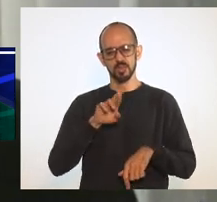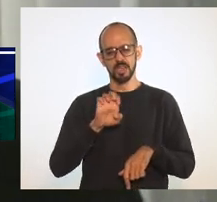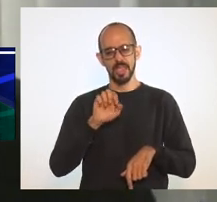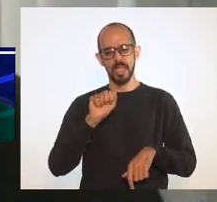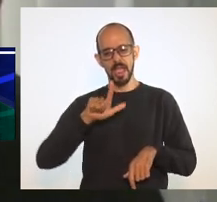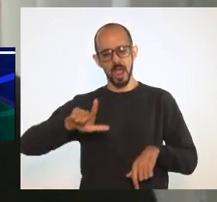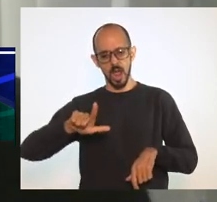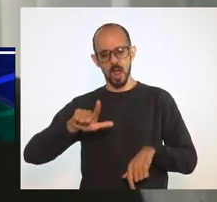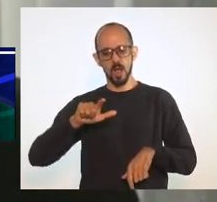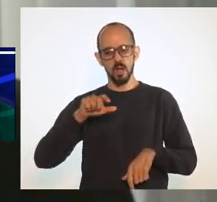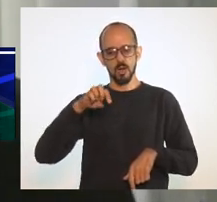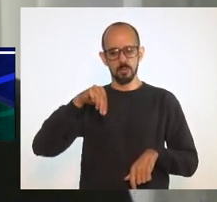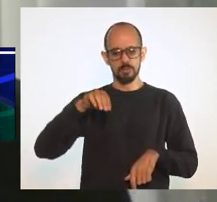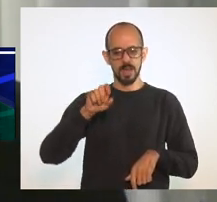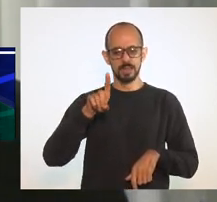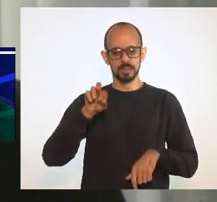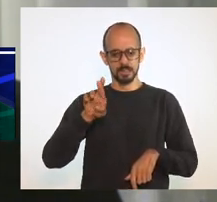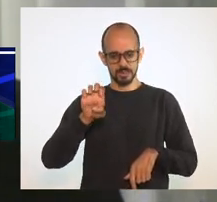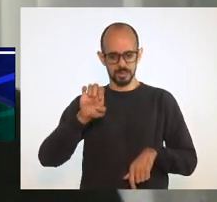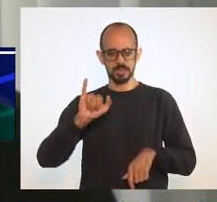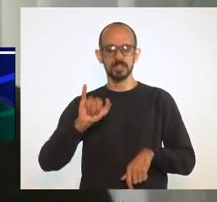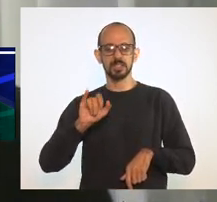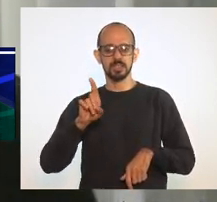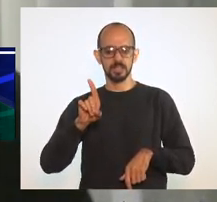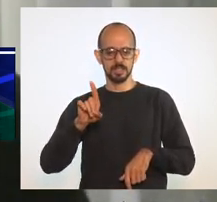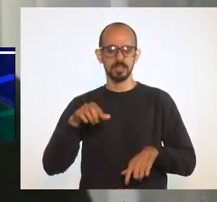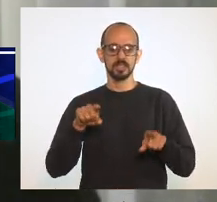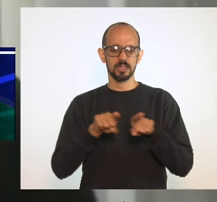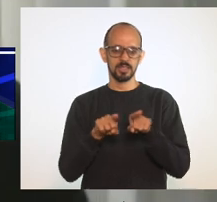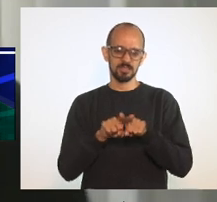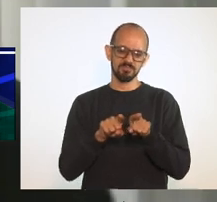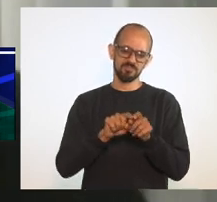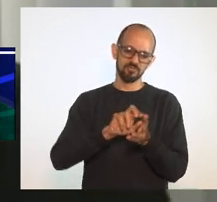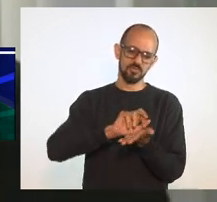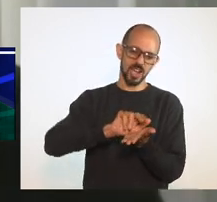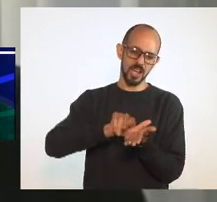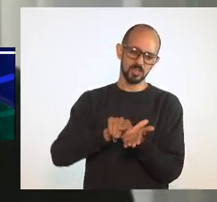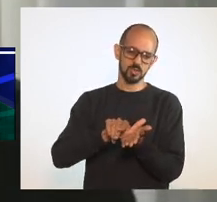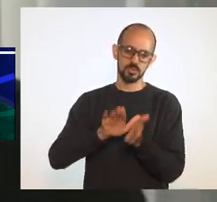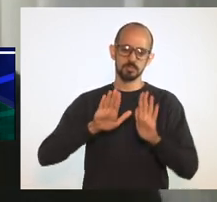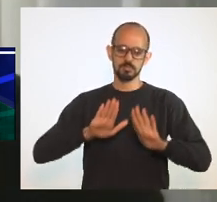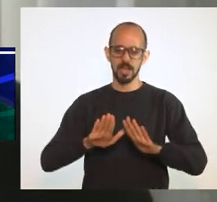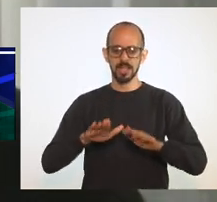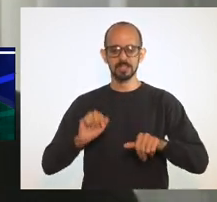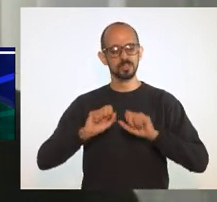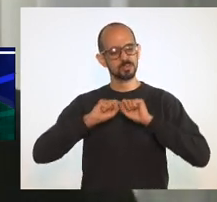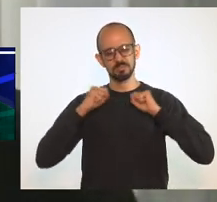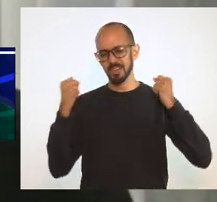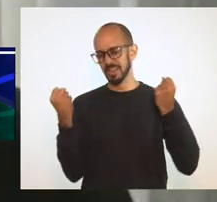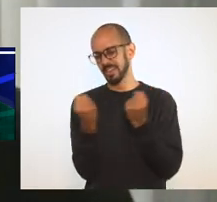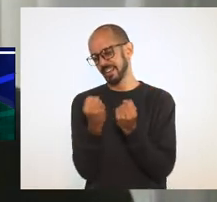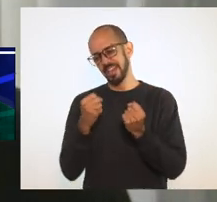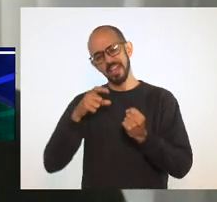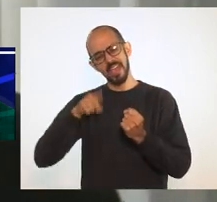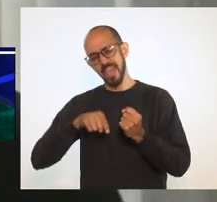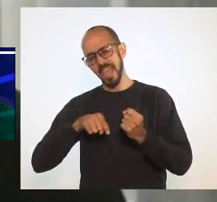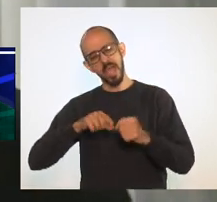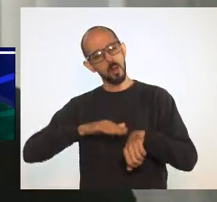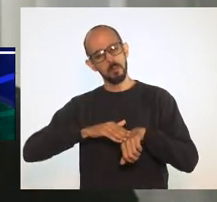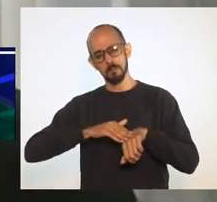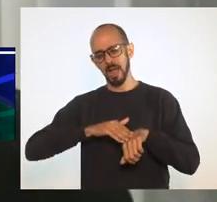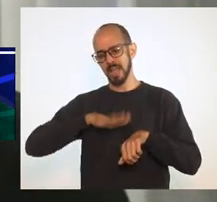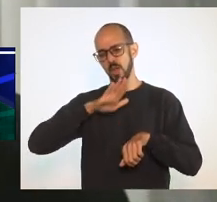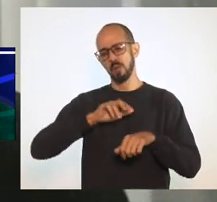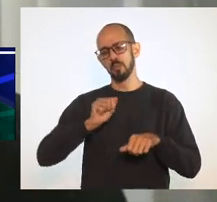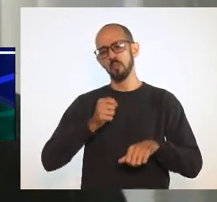o Wembley, né? Cheguei a jogar no Wembley, mas Maracanã, para mim, foi o maior palco que eu joguei em toda a minha vida. Quase 200